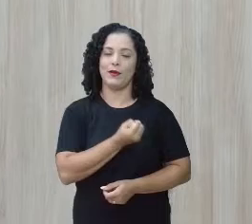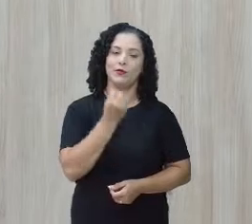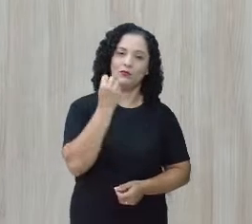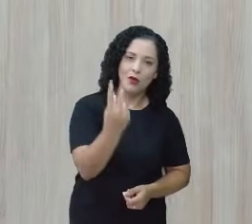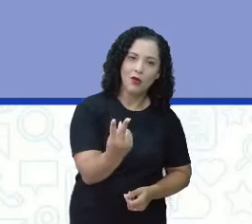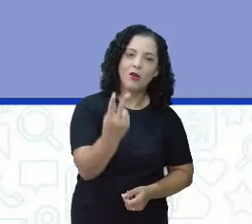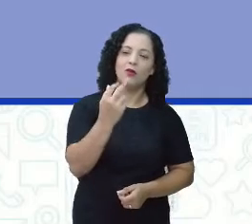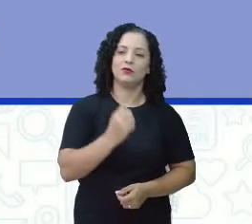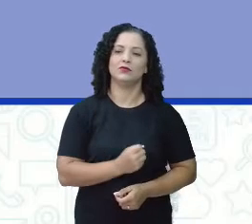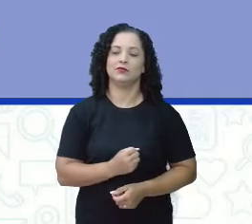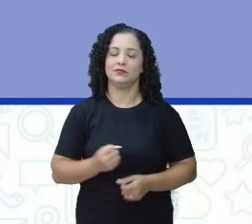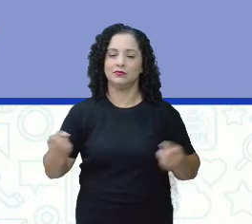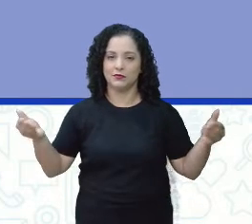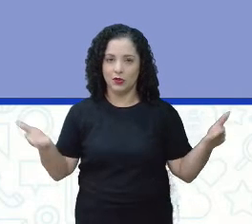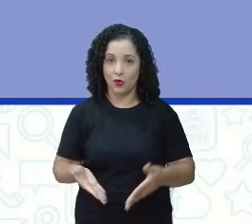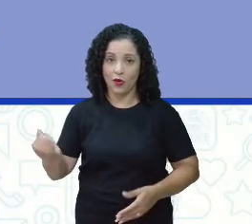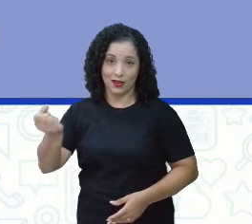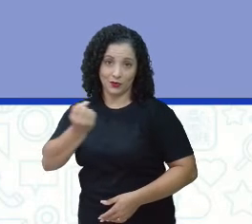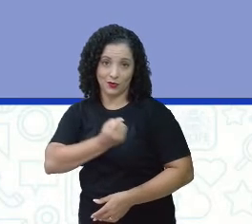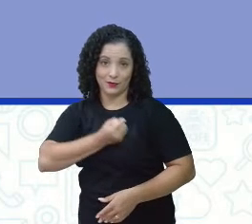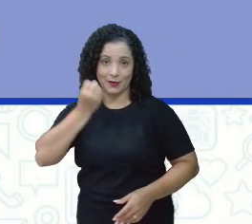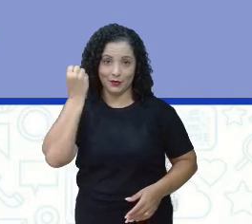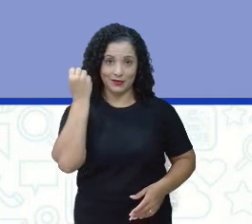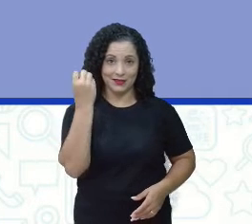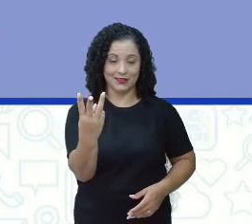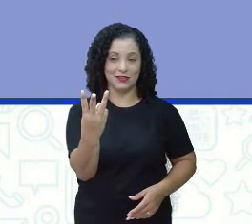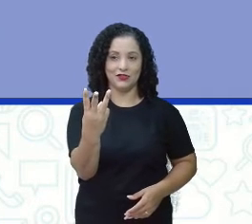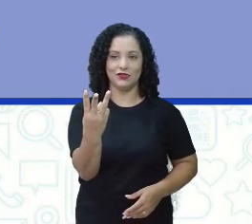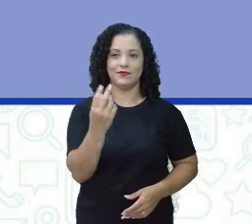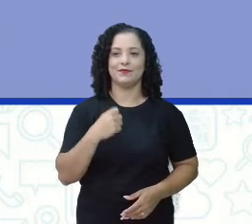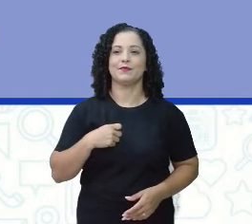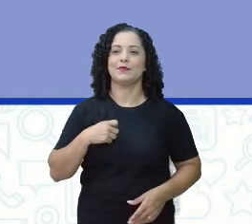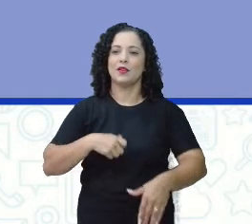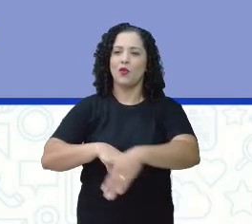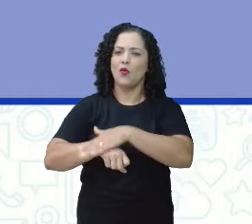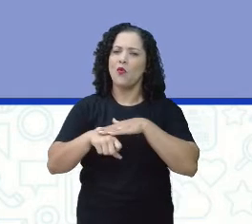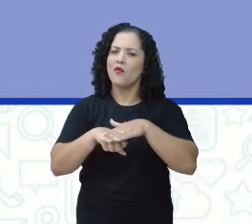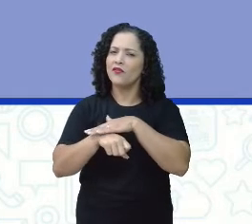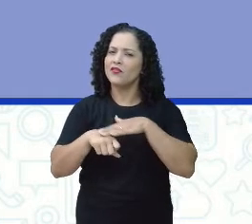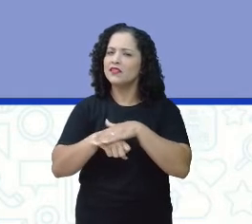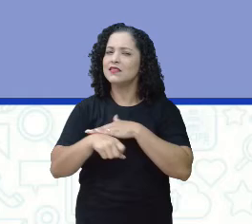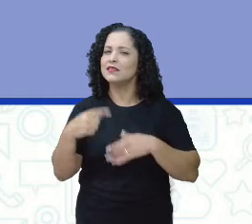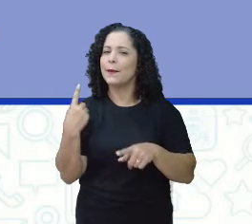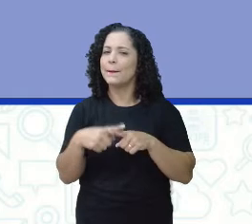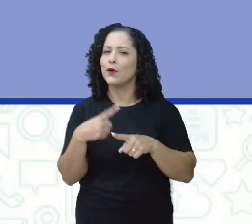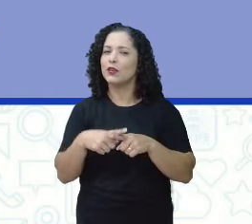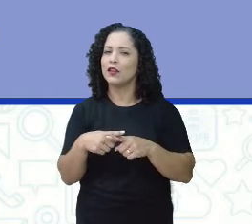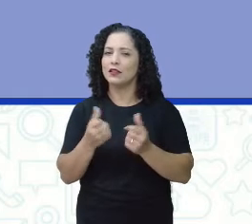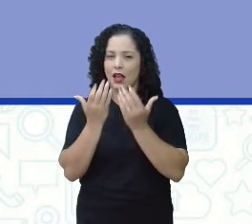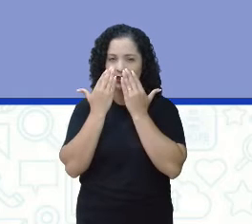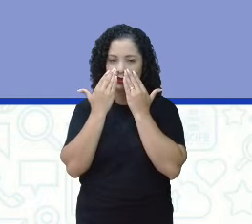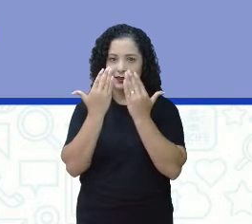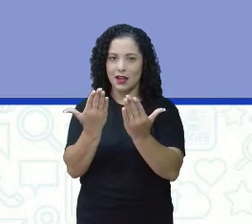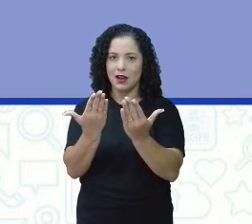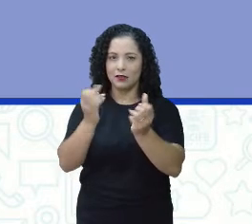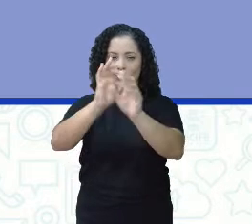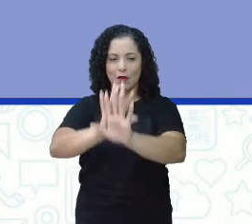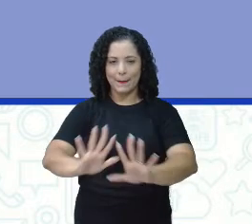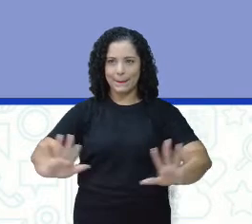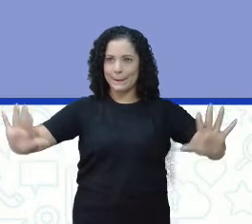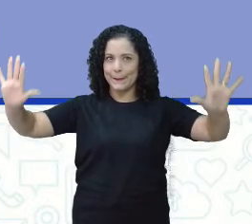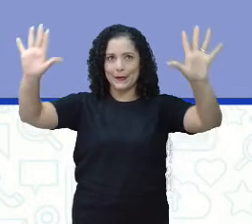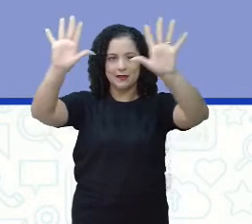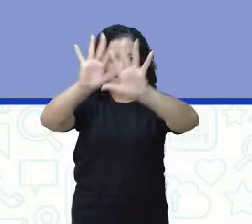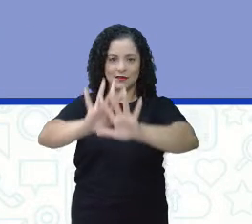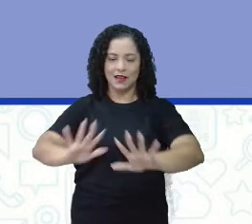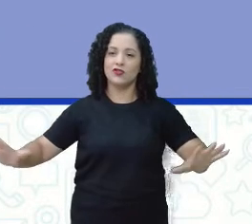questão. Agora, a gente vai ter que conversar um pouco, porque agora eu estou diante de uma paisagem, né? E a gente tem